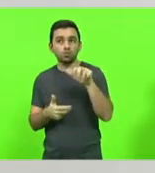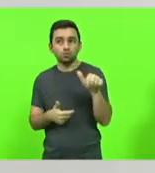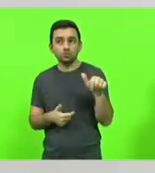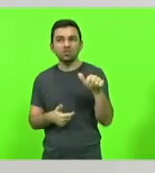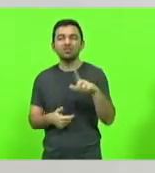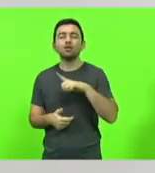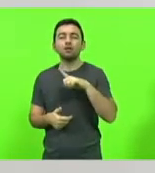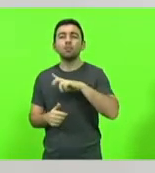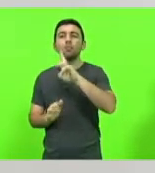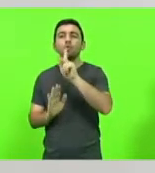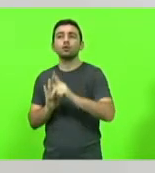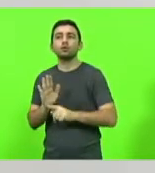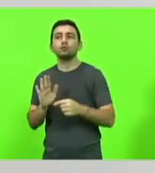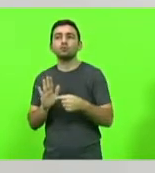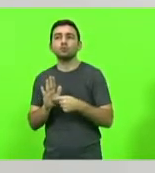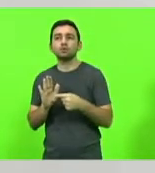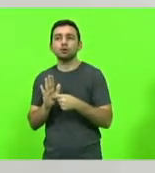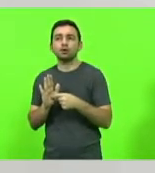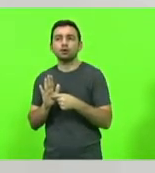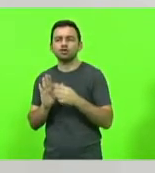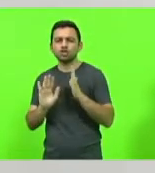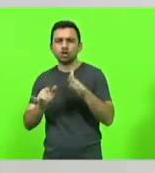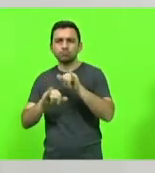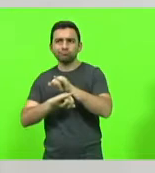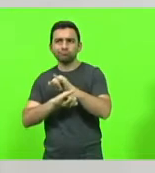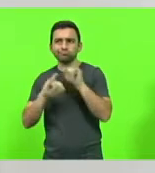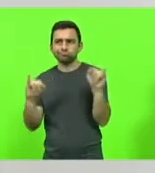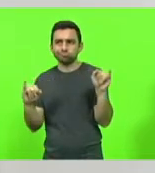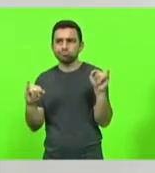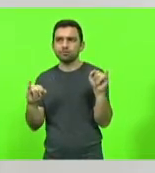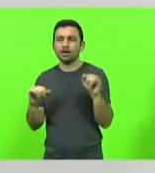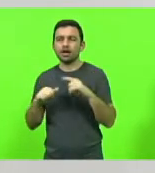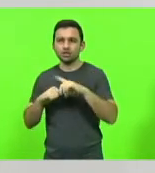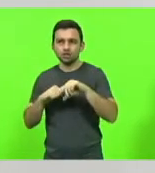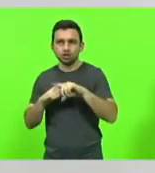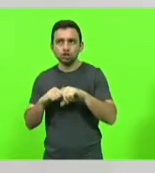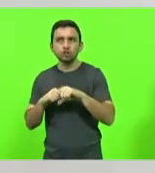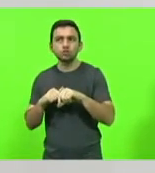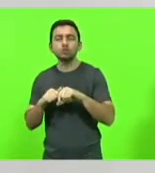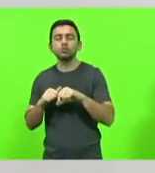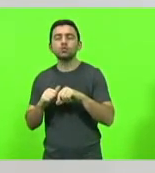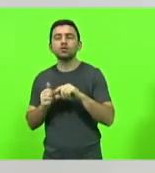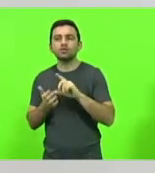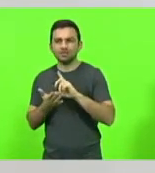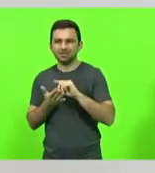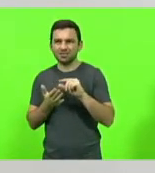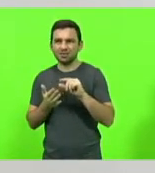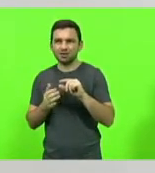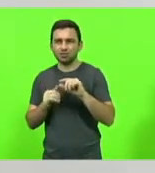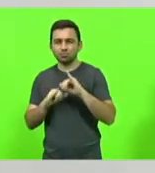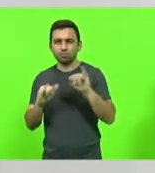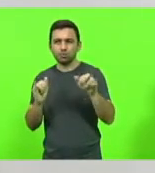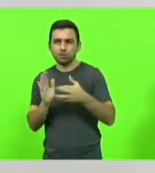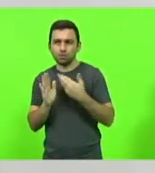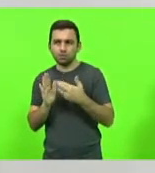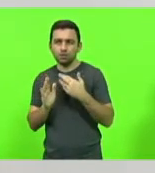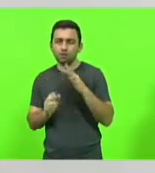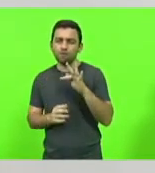um projeto publicado, um artigo científico publicado numa revista internacional, Food Control,